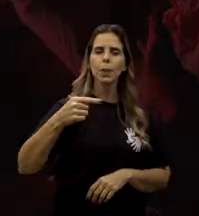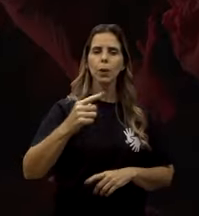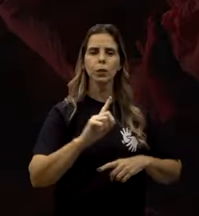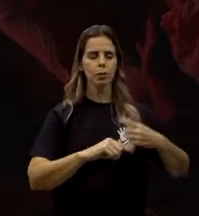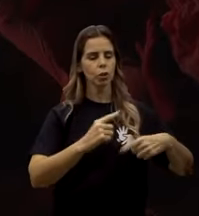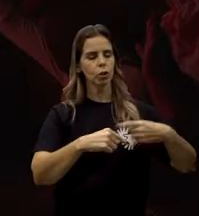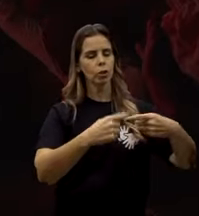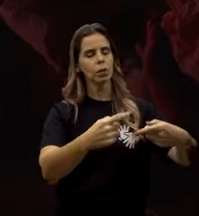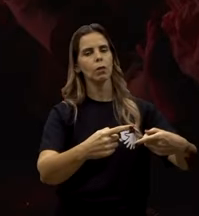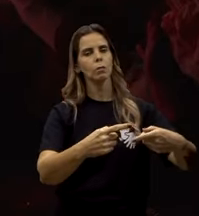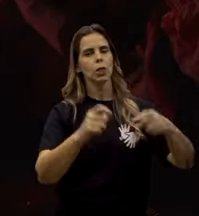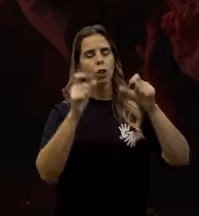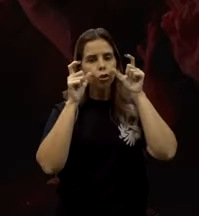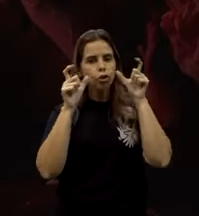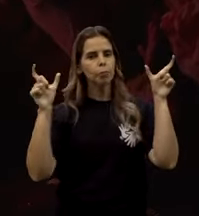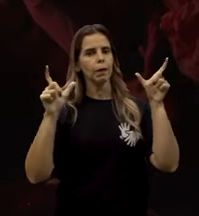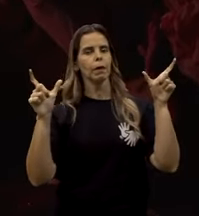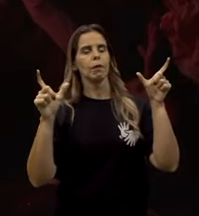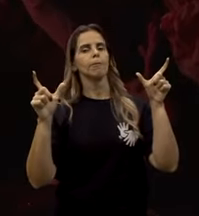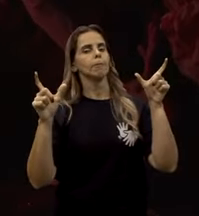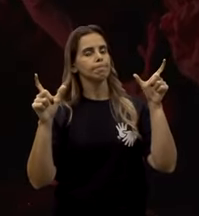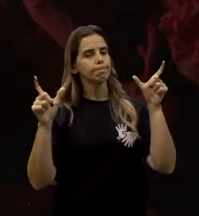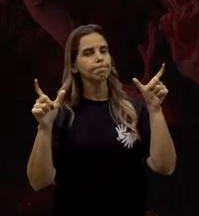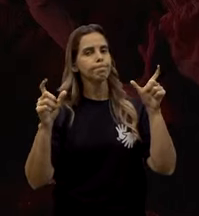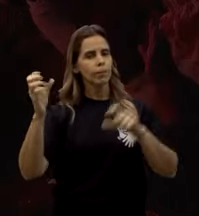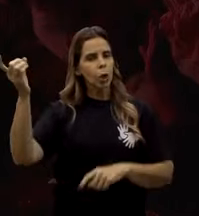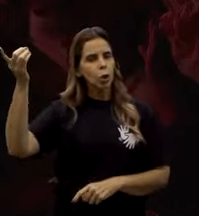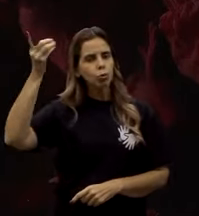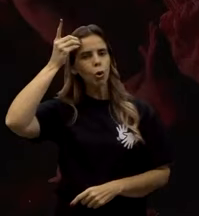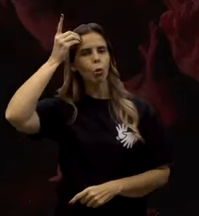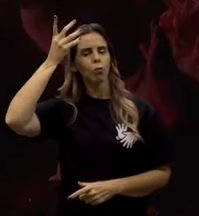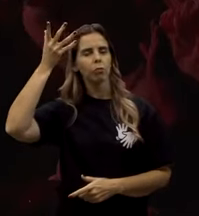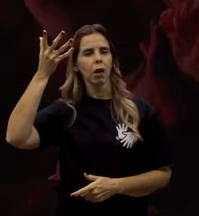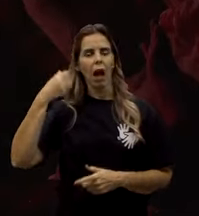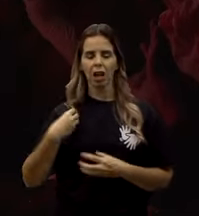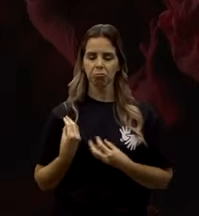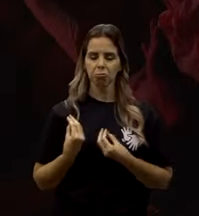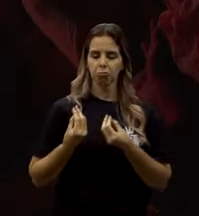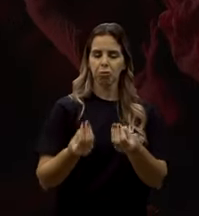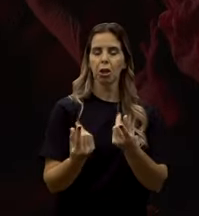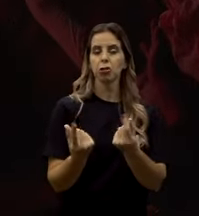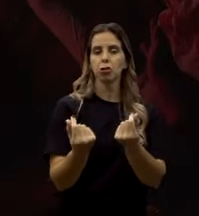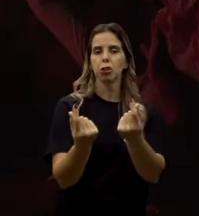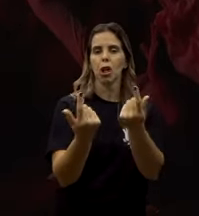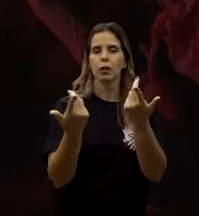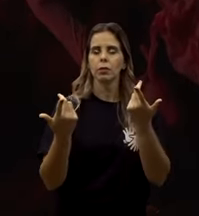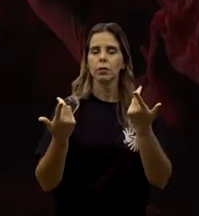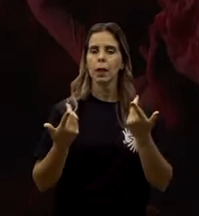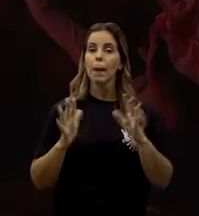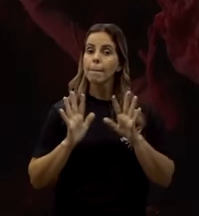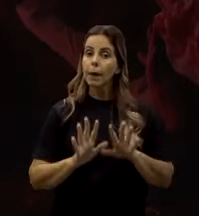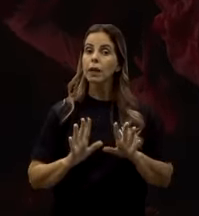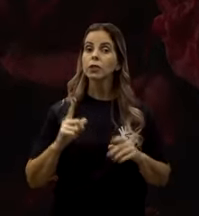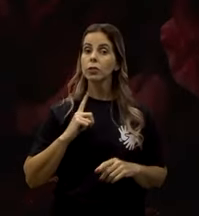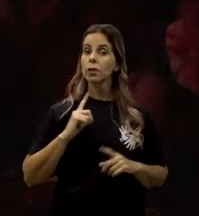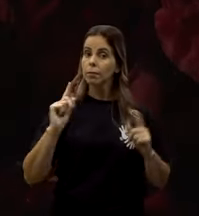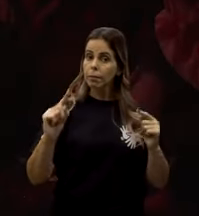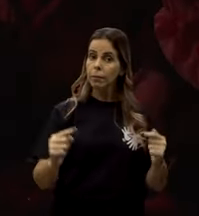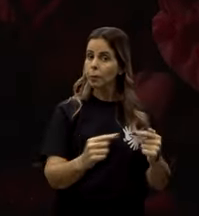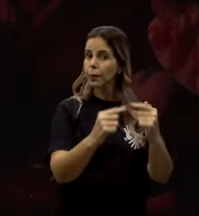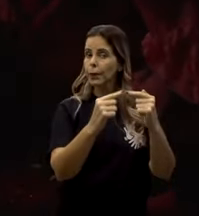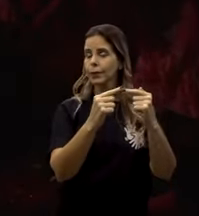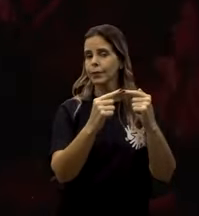tá dizendo desperta Esse chamado desperta esse dom Ah não dá dinheiro mas tem propósito nisso